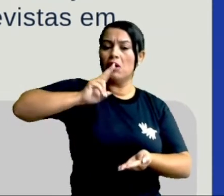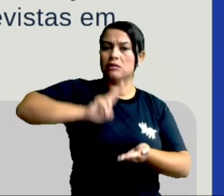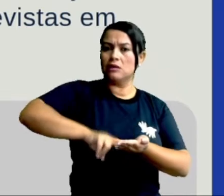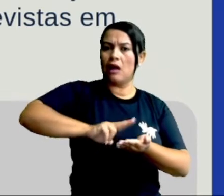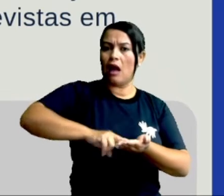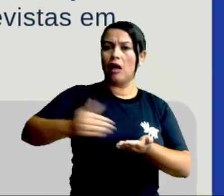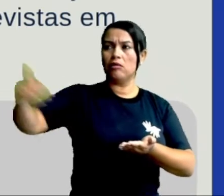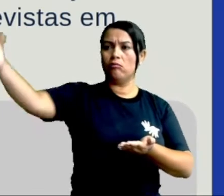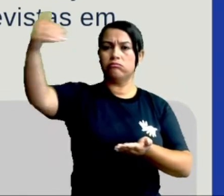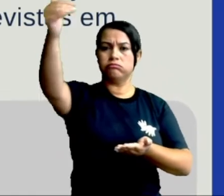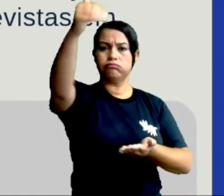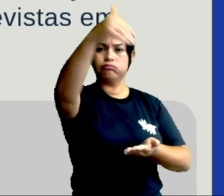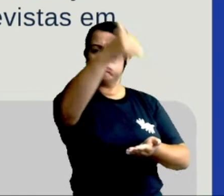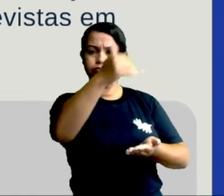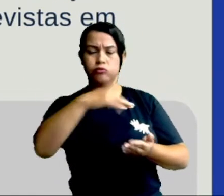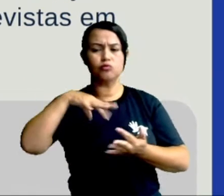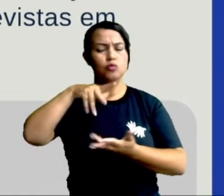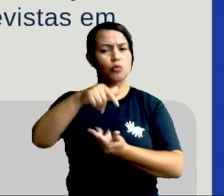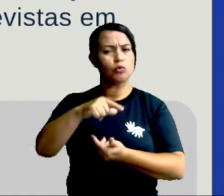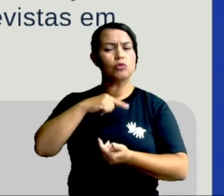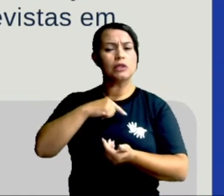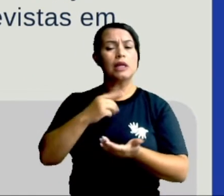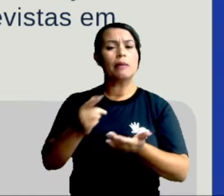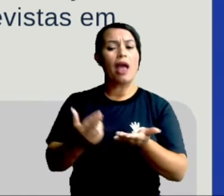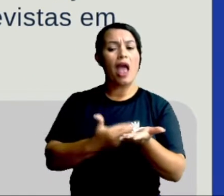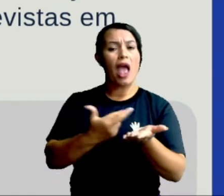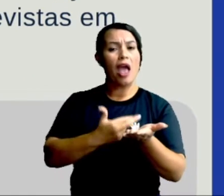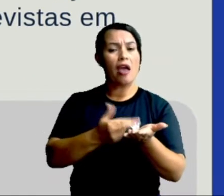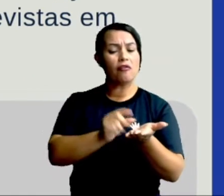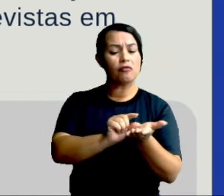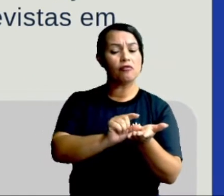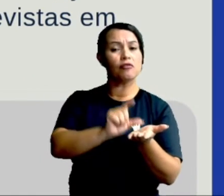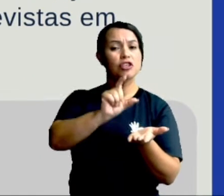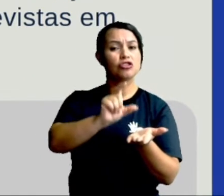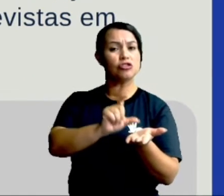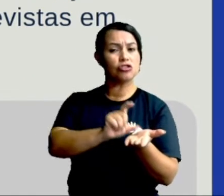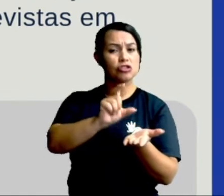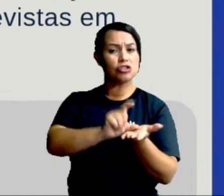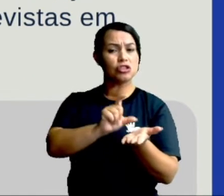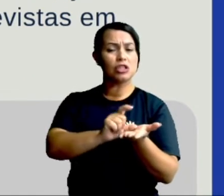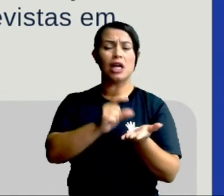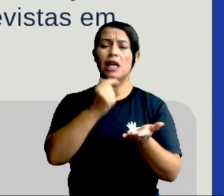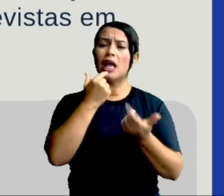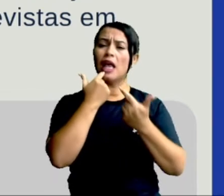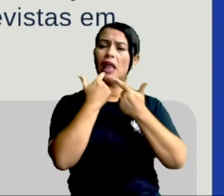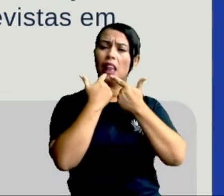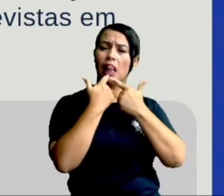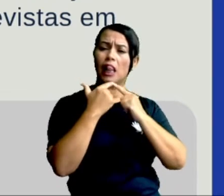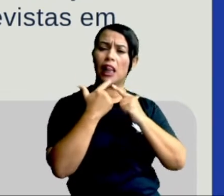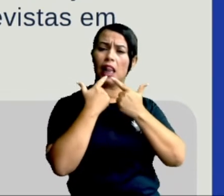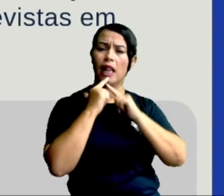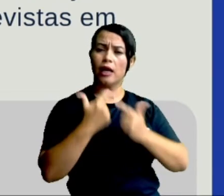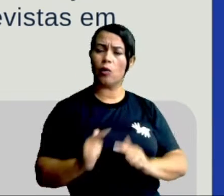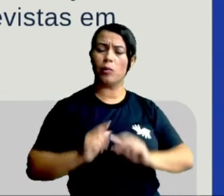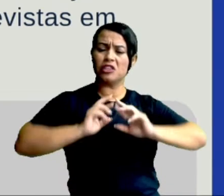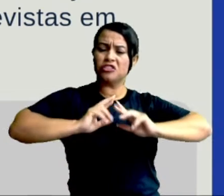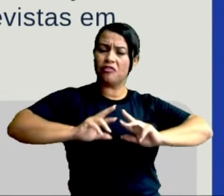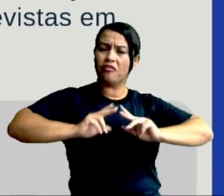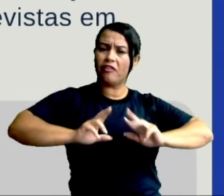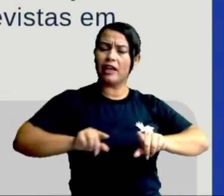mundo inteiro, grossas revistas em línguas arrevesadas,